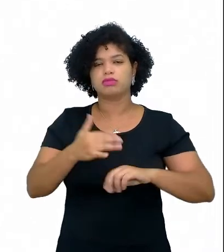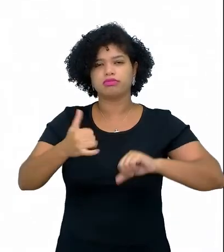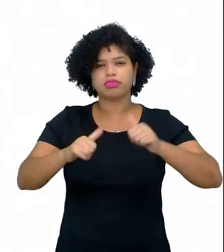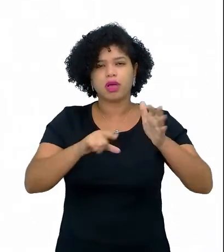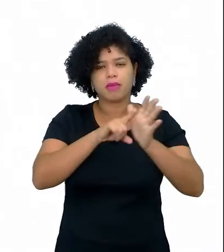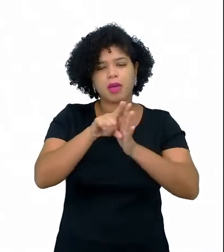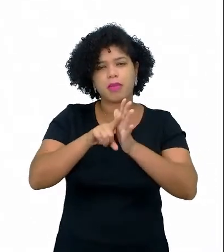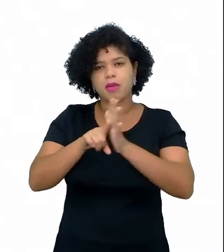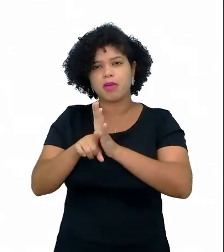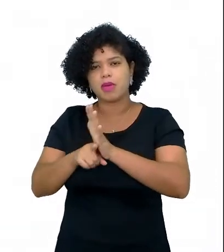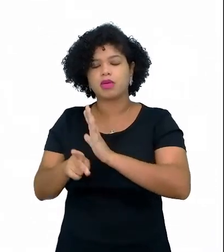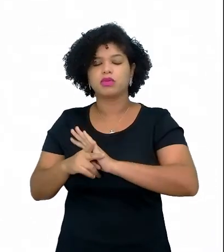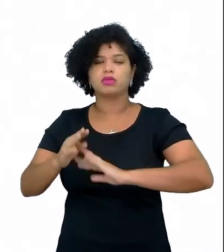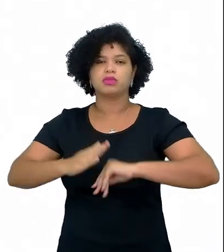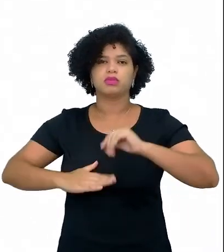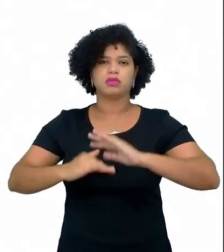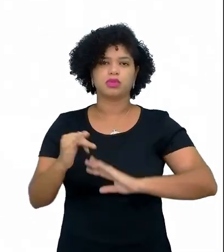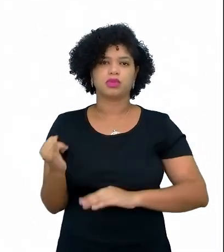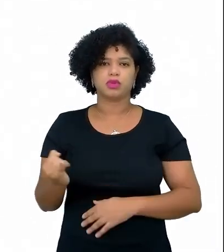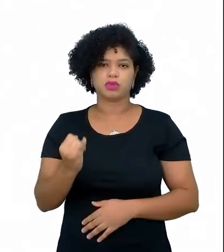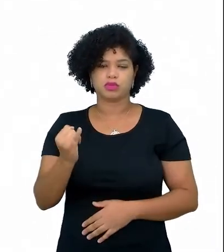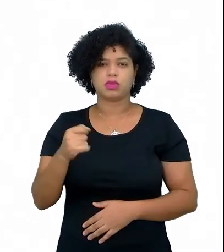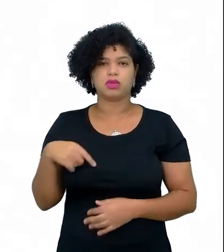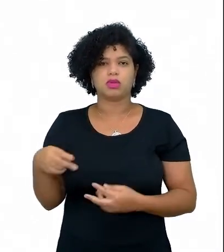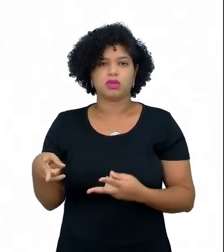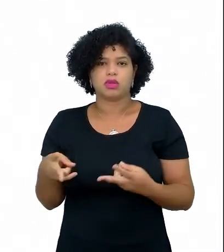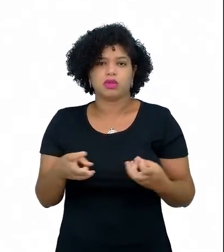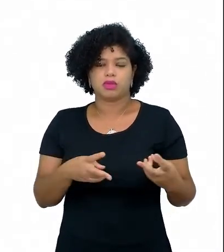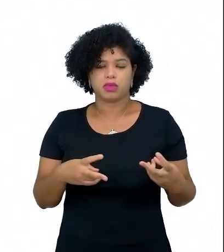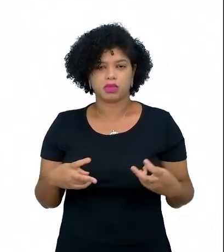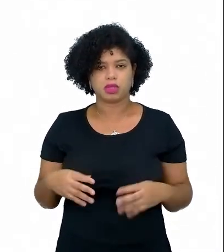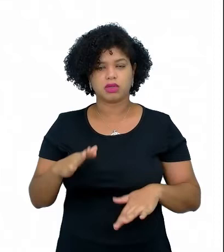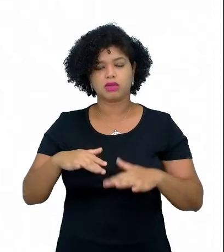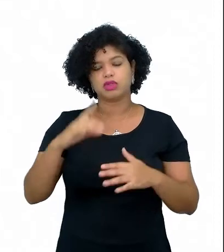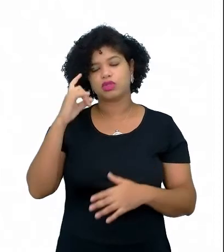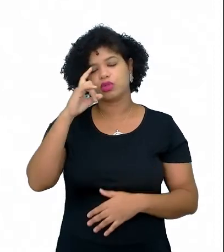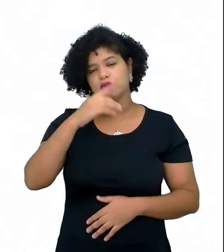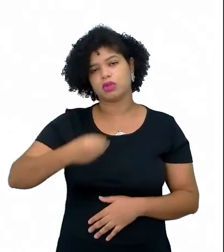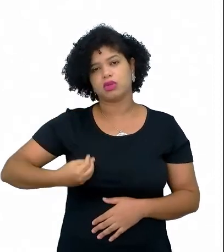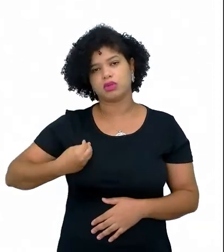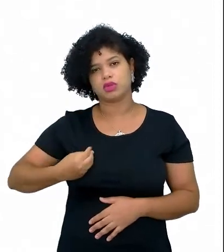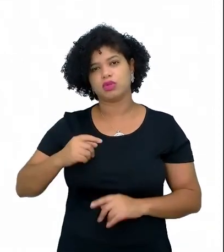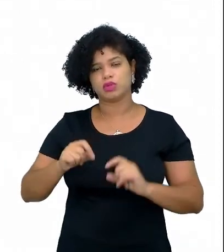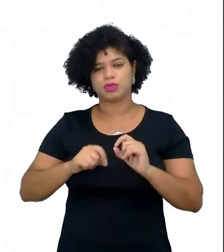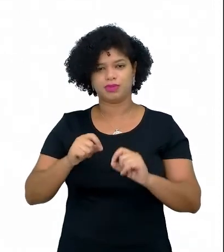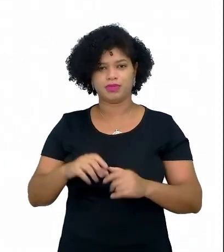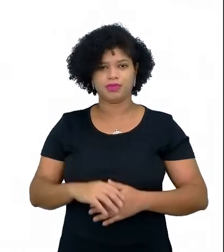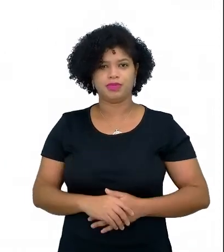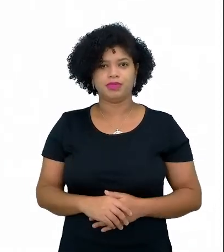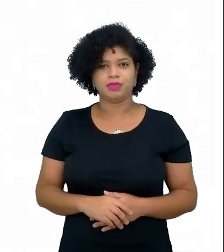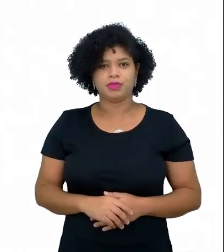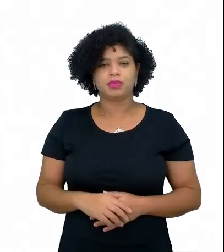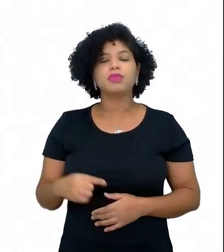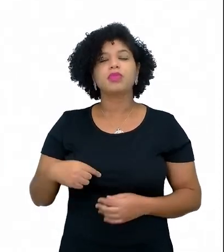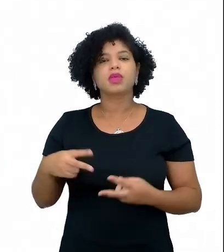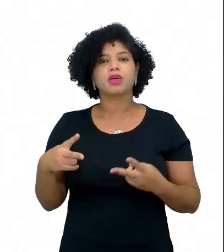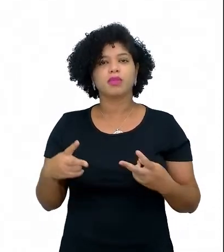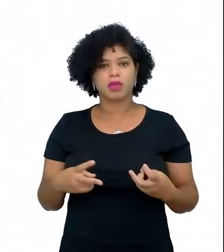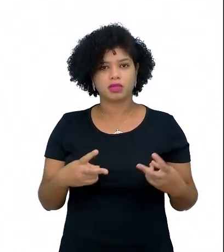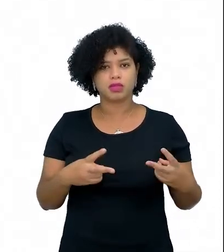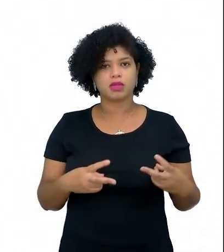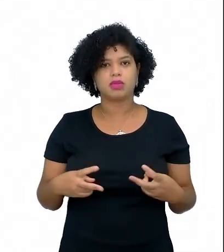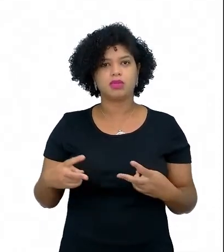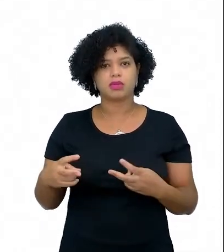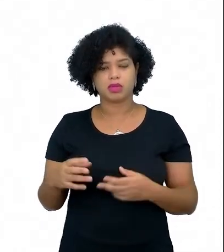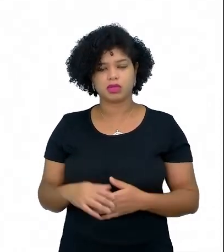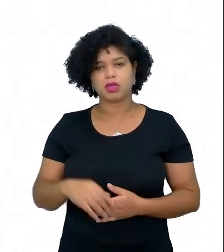habilidades essenciais para a gente observar aquilo que o meu aluno tem de dificuldade para a gente poder trabalhar com ela. Então, quando a gente observa isso, só para a gente lembrar